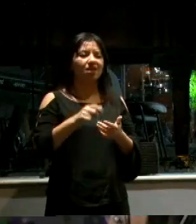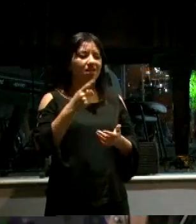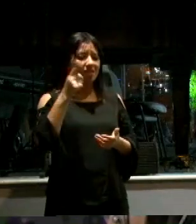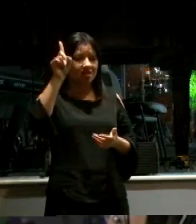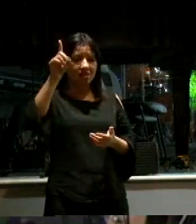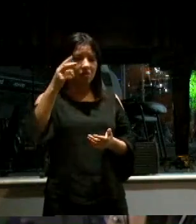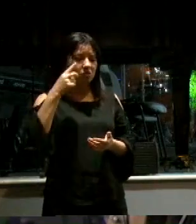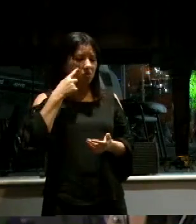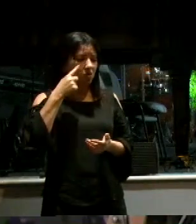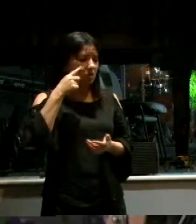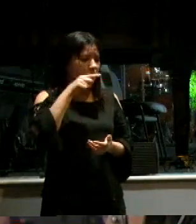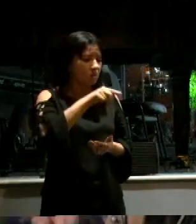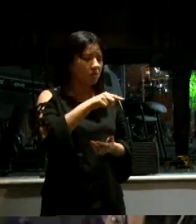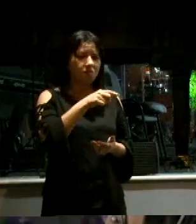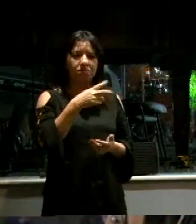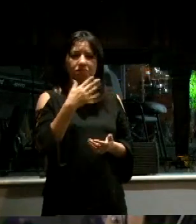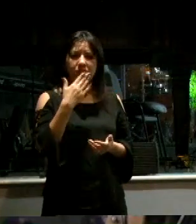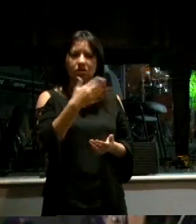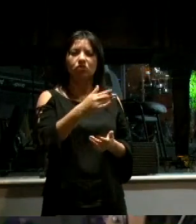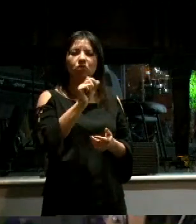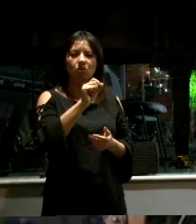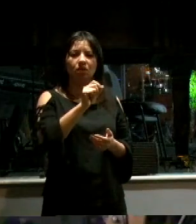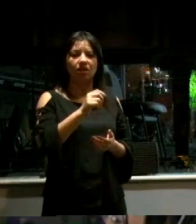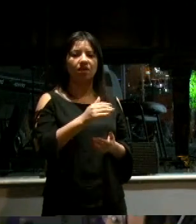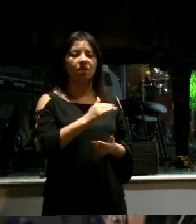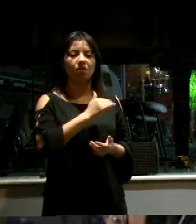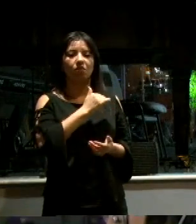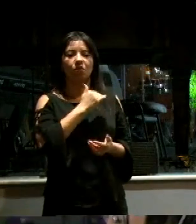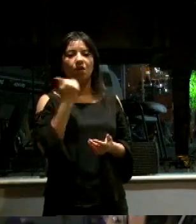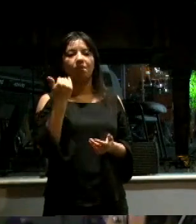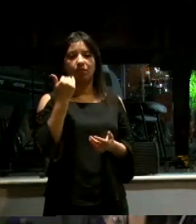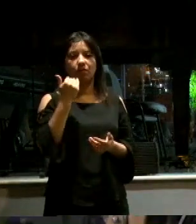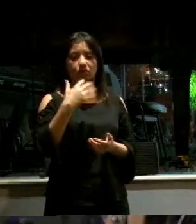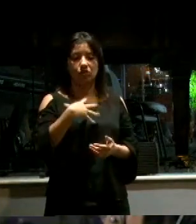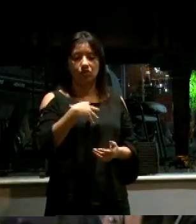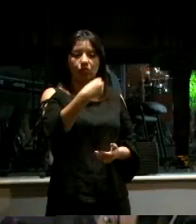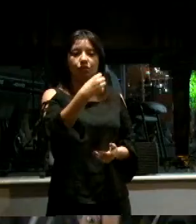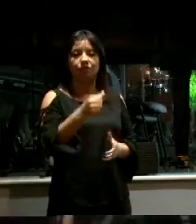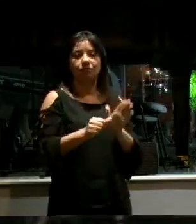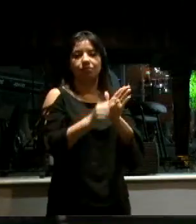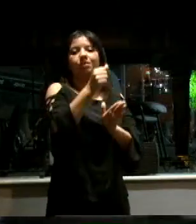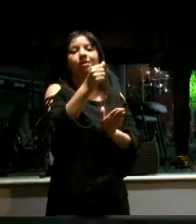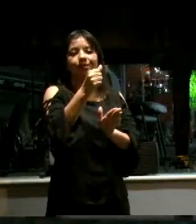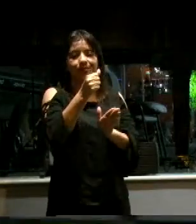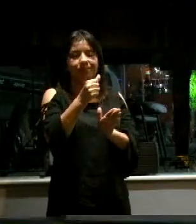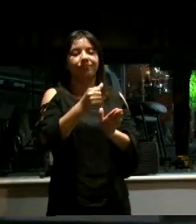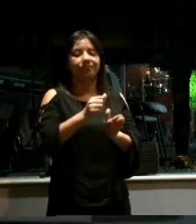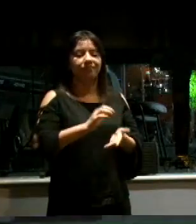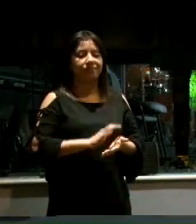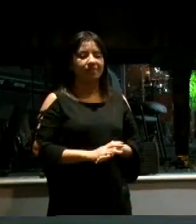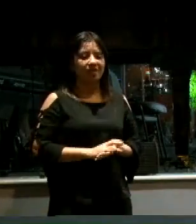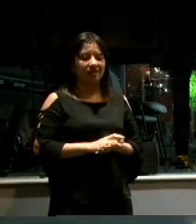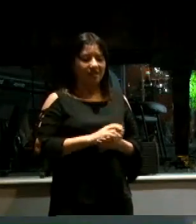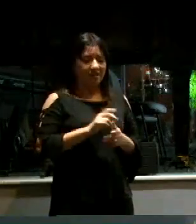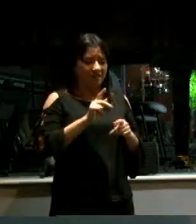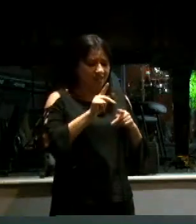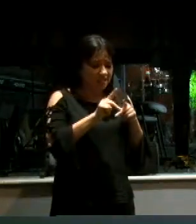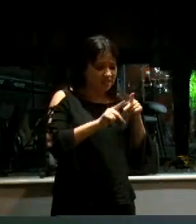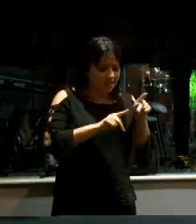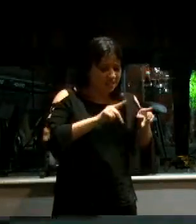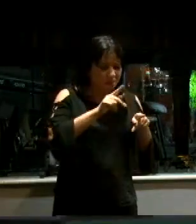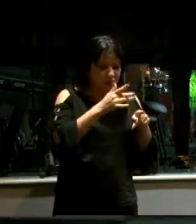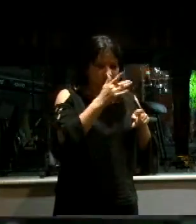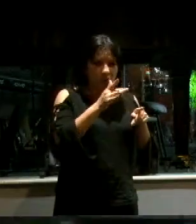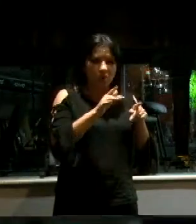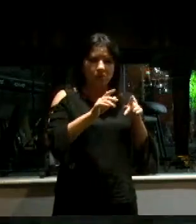vivo, o filho de Ra, o próprio faraó. E o povo sai então do Egito e ainda vai experimentar o